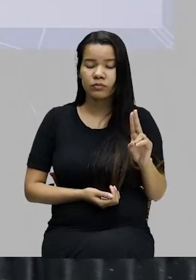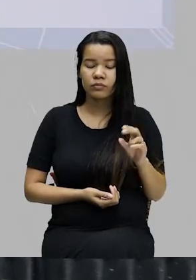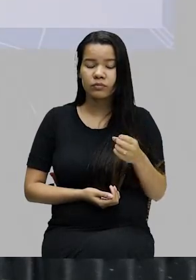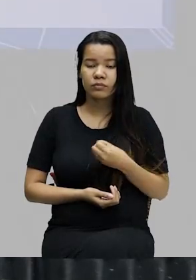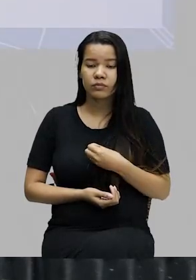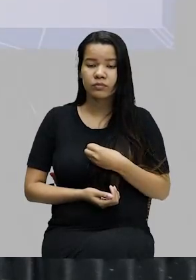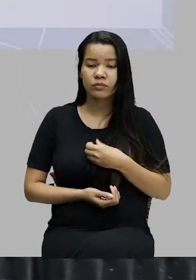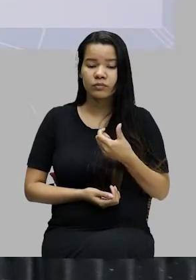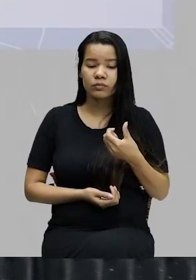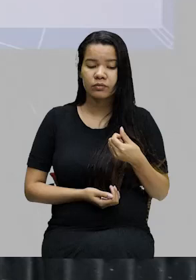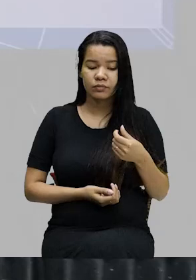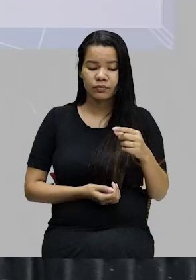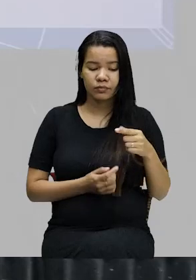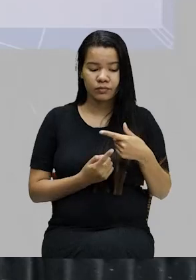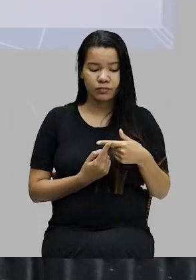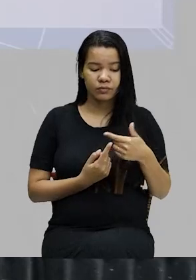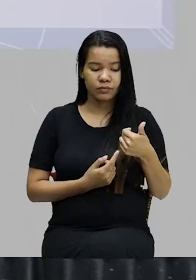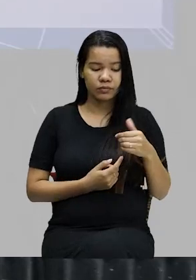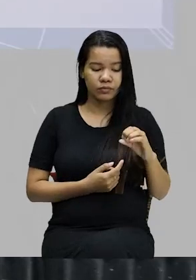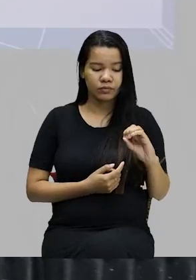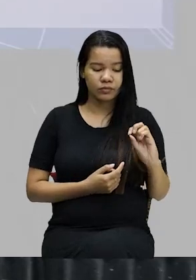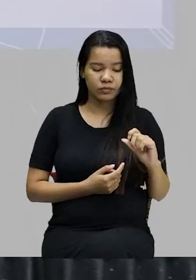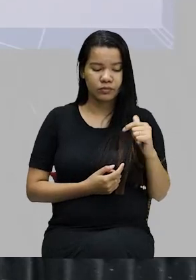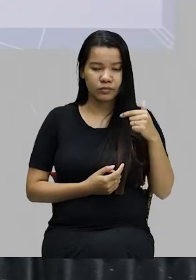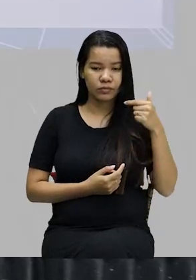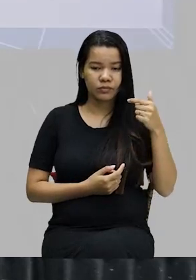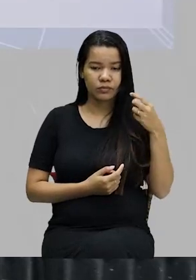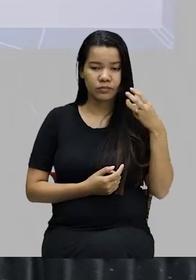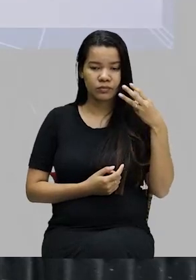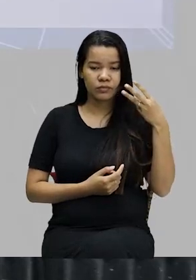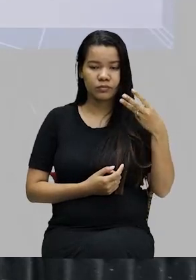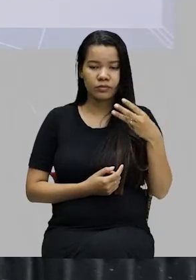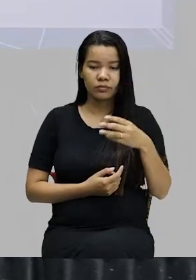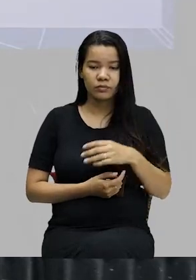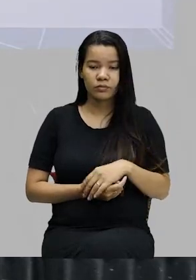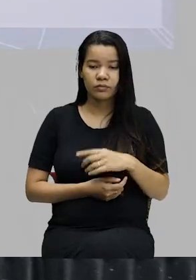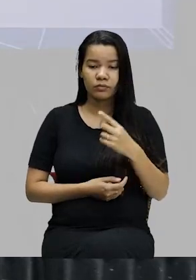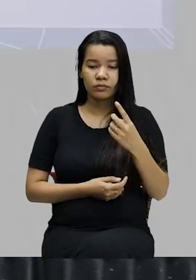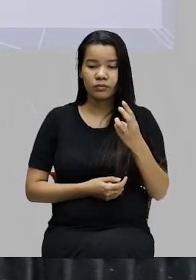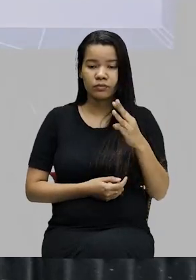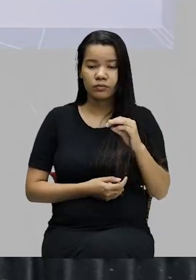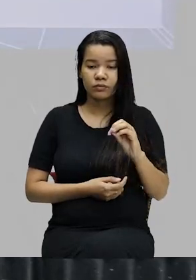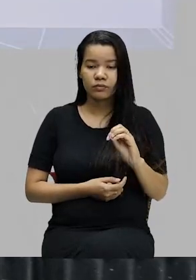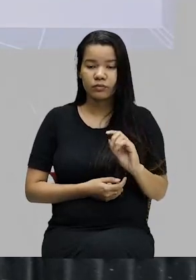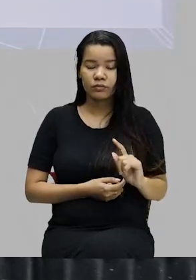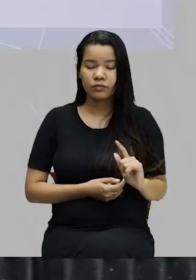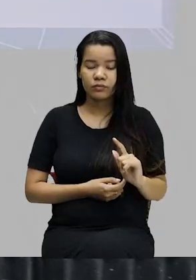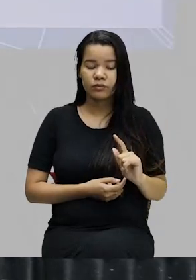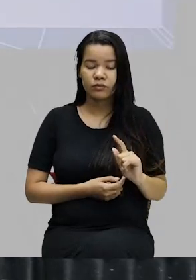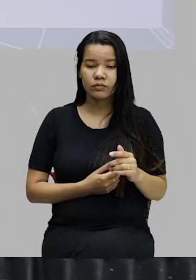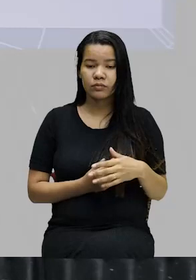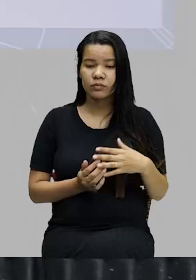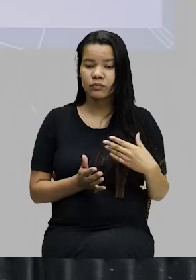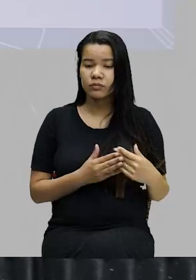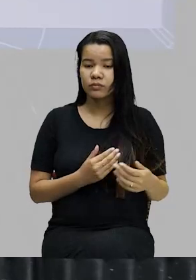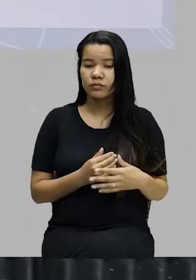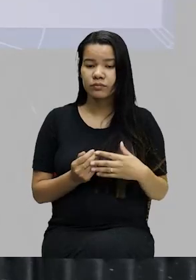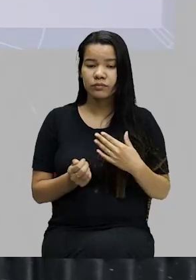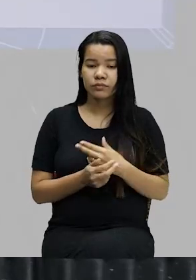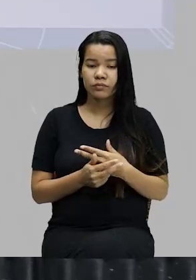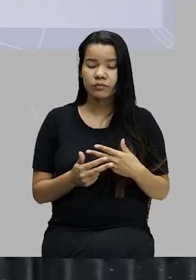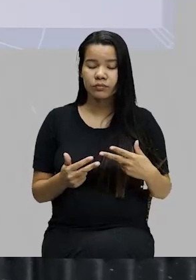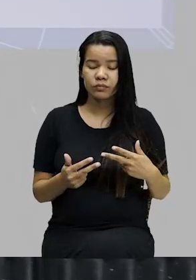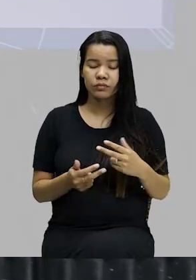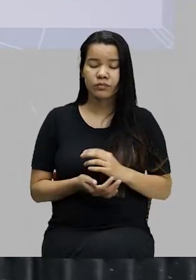vezes 10 elevado a 23. Olha só, um mol de qualquer coisa, nesse caso,